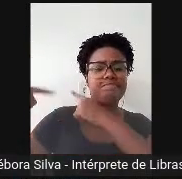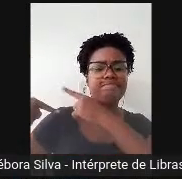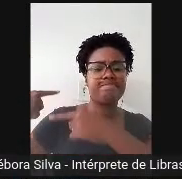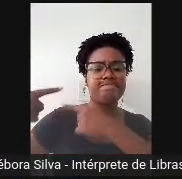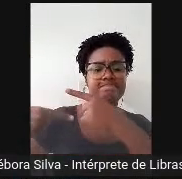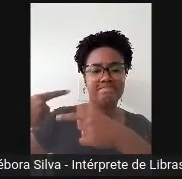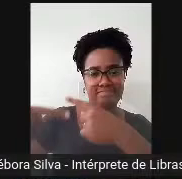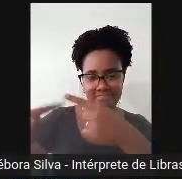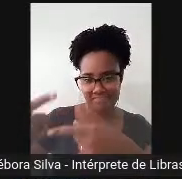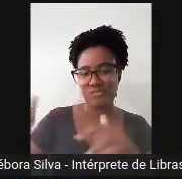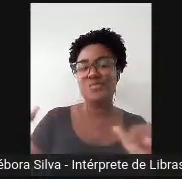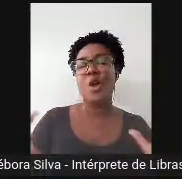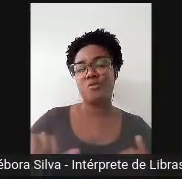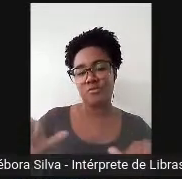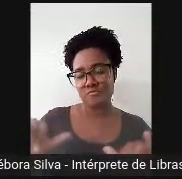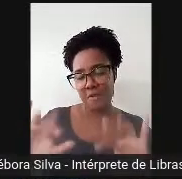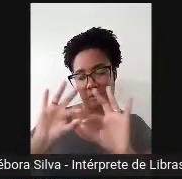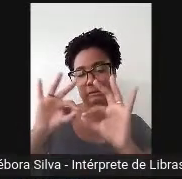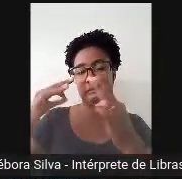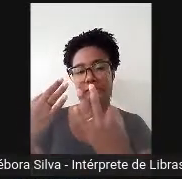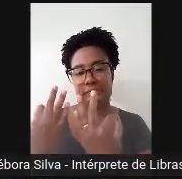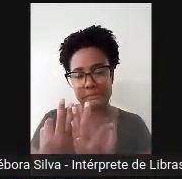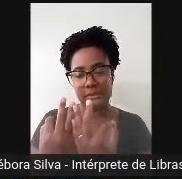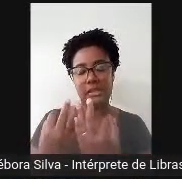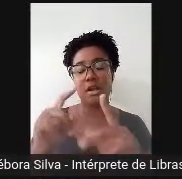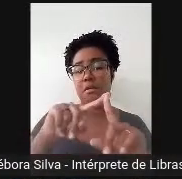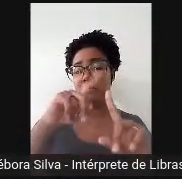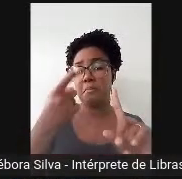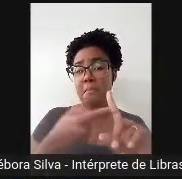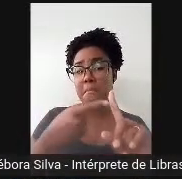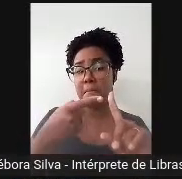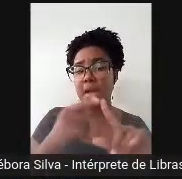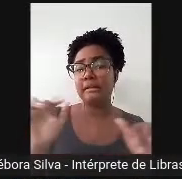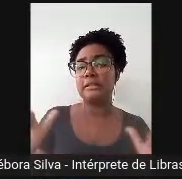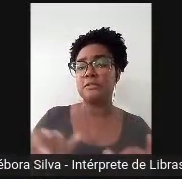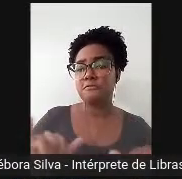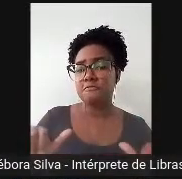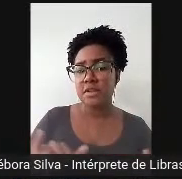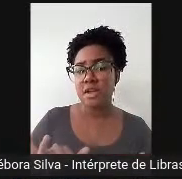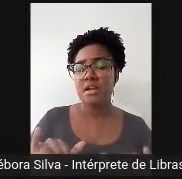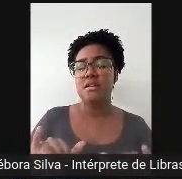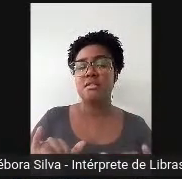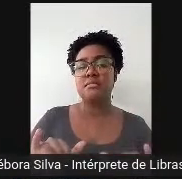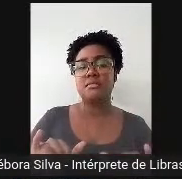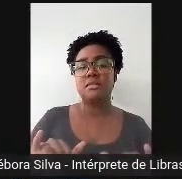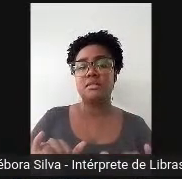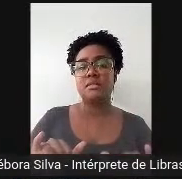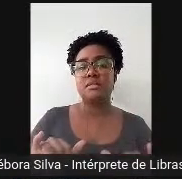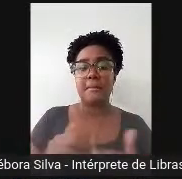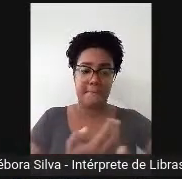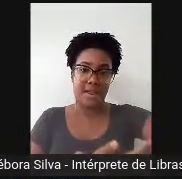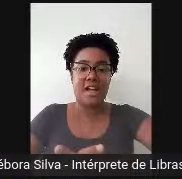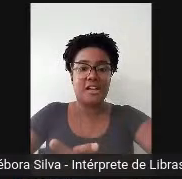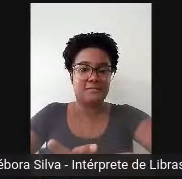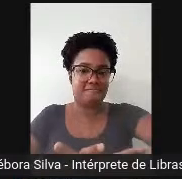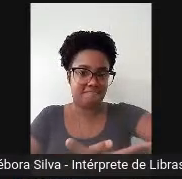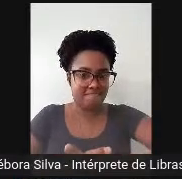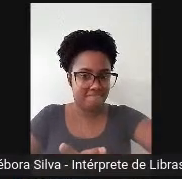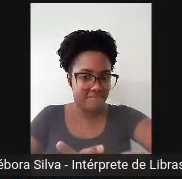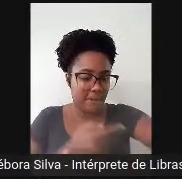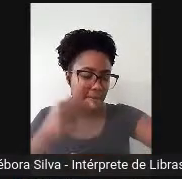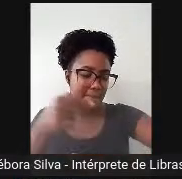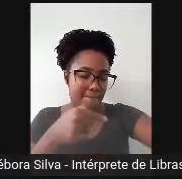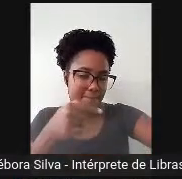E essas mães elas vão ter problemas de alimentar suas crianças, de amamentar suas crianças, e vão ter muito mais